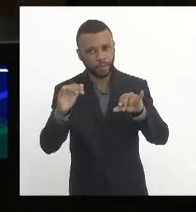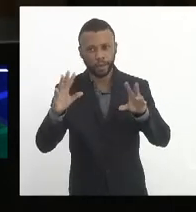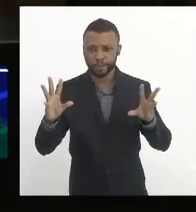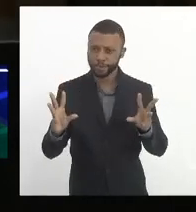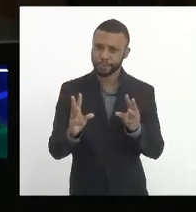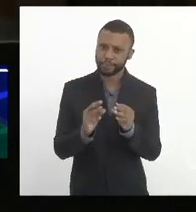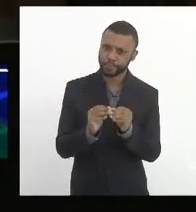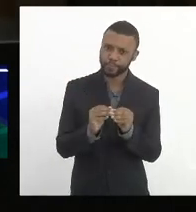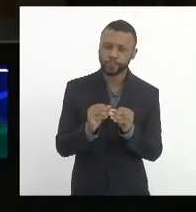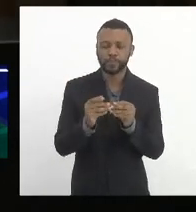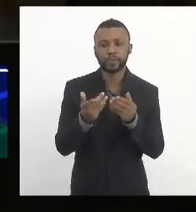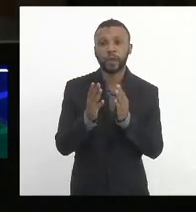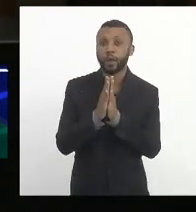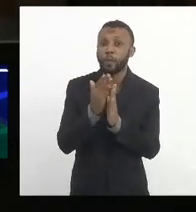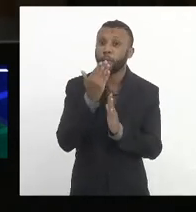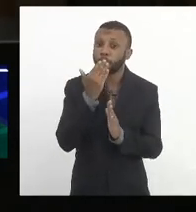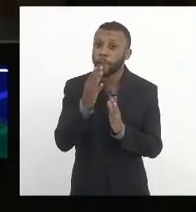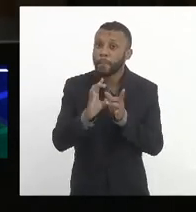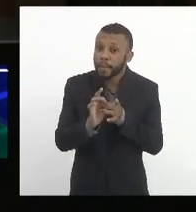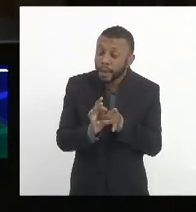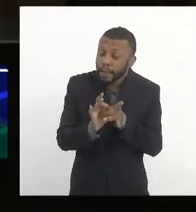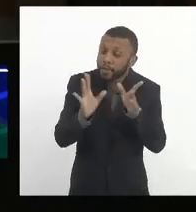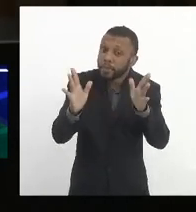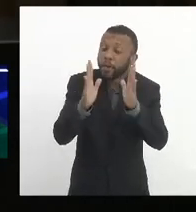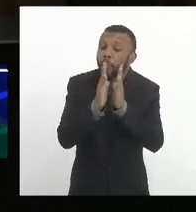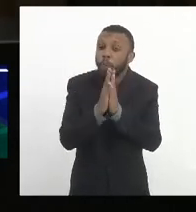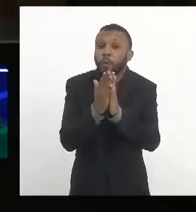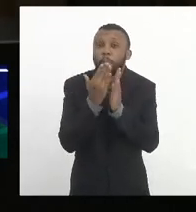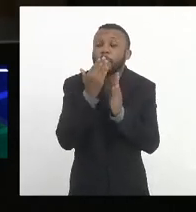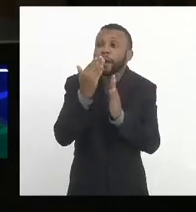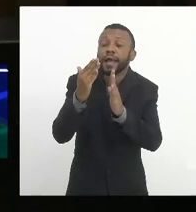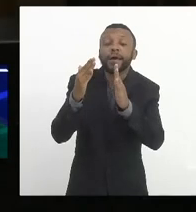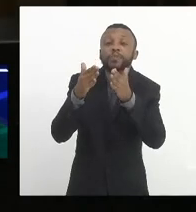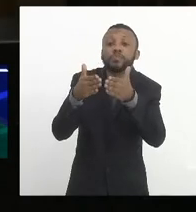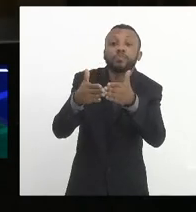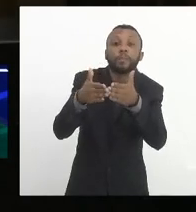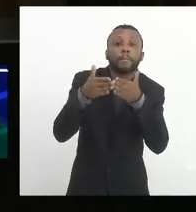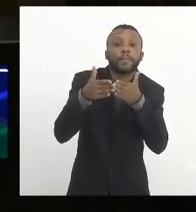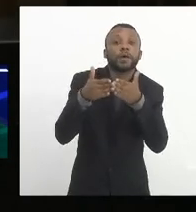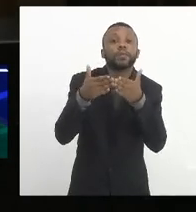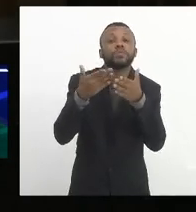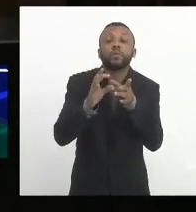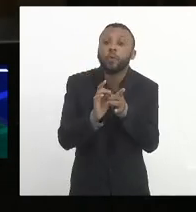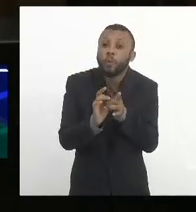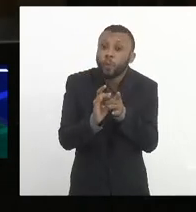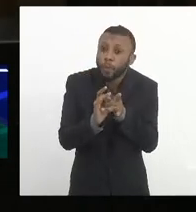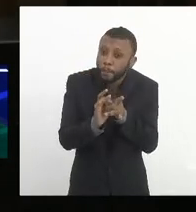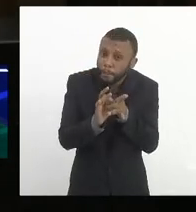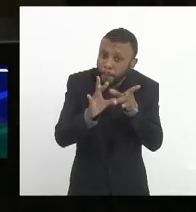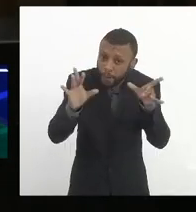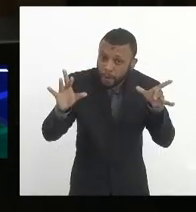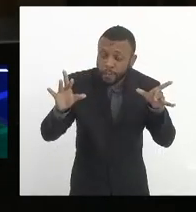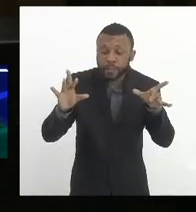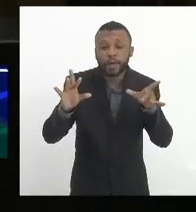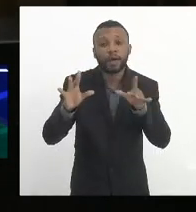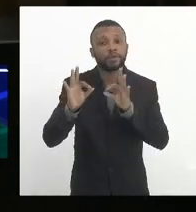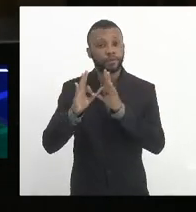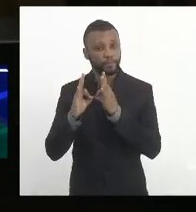há um clamor pela Liberdade isso aqui é um clamor pela Liberdade é um clamor pela família